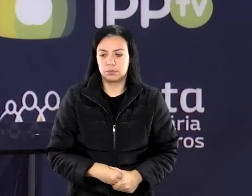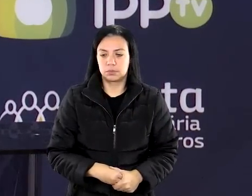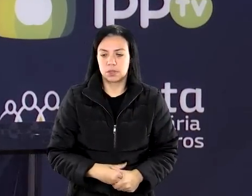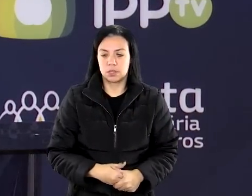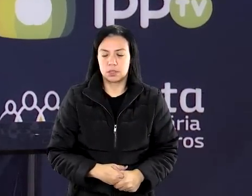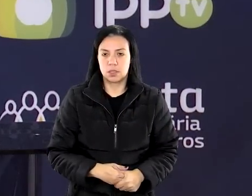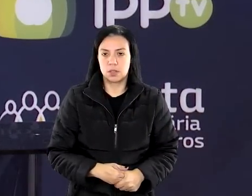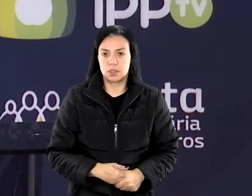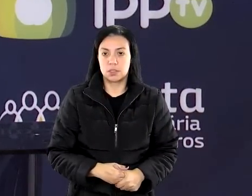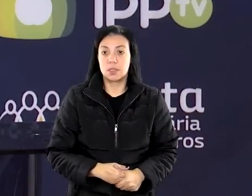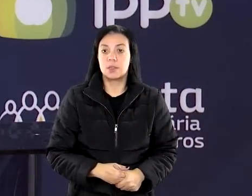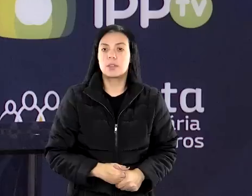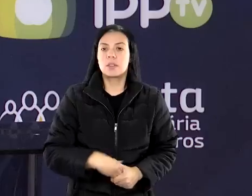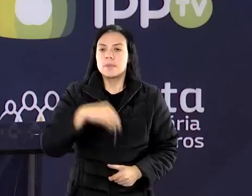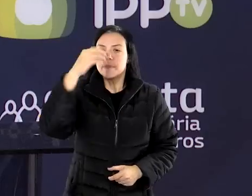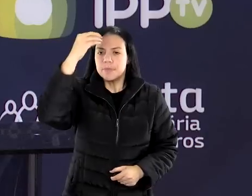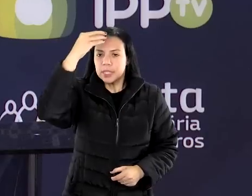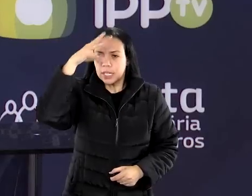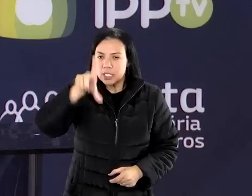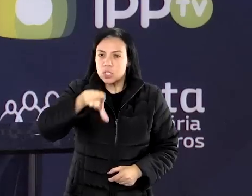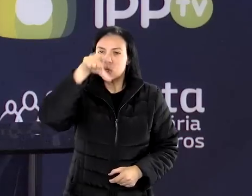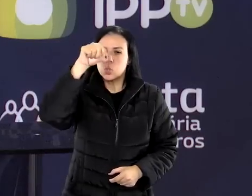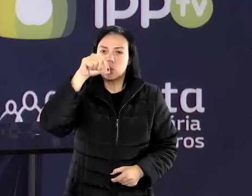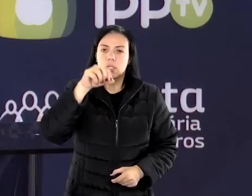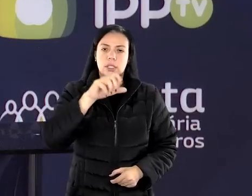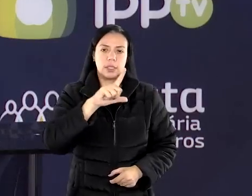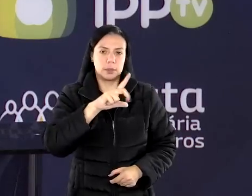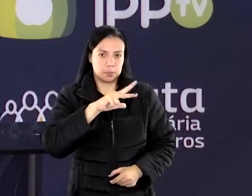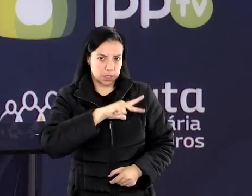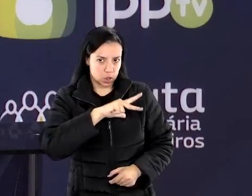Decisão pessoal calculada. Negar-se a si mesmo.